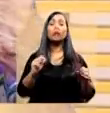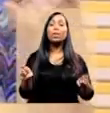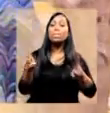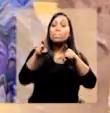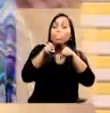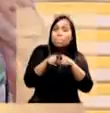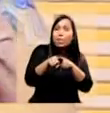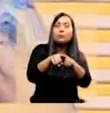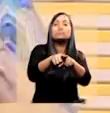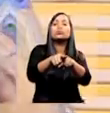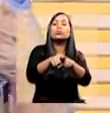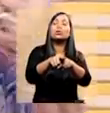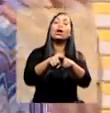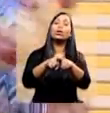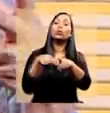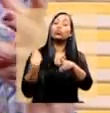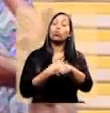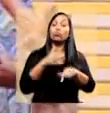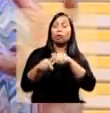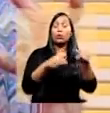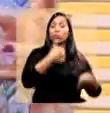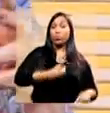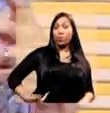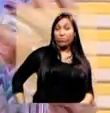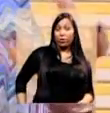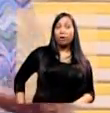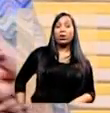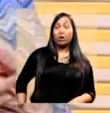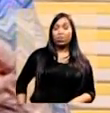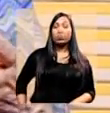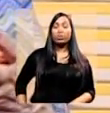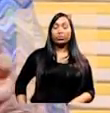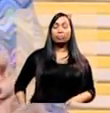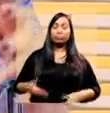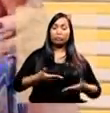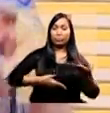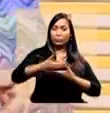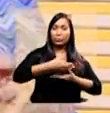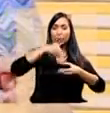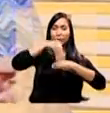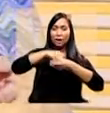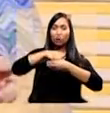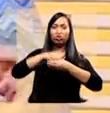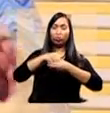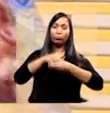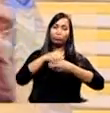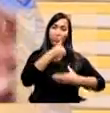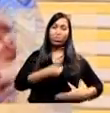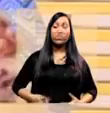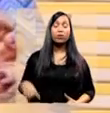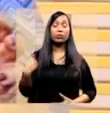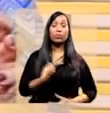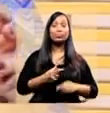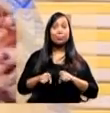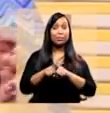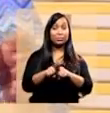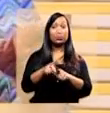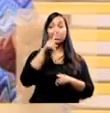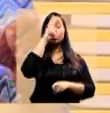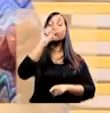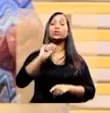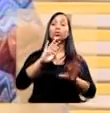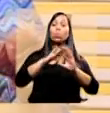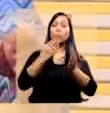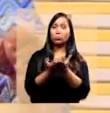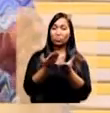parceria, como nós estamos trabalhando no governo com a intersetorialidade dentro do governo, então a nossa parceria forte é